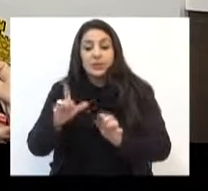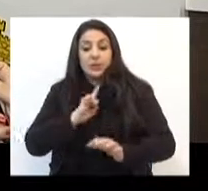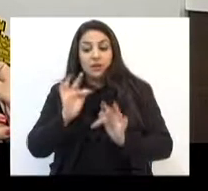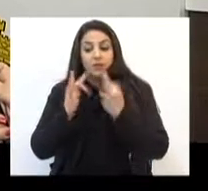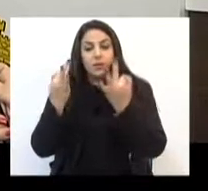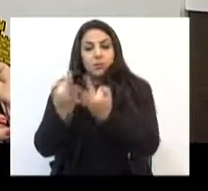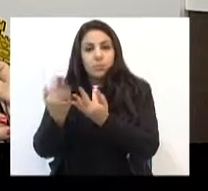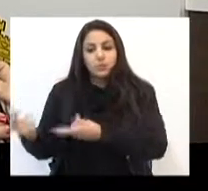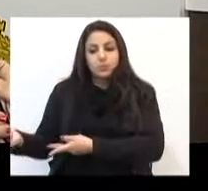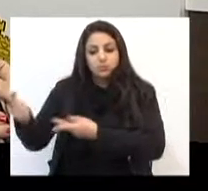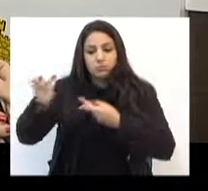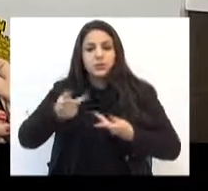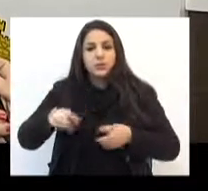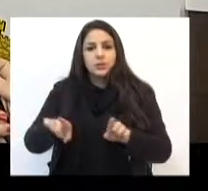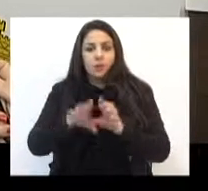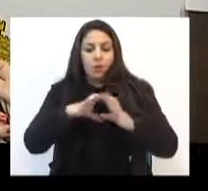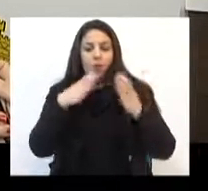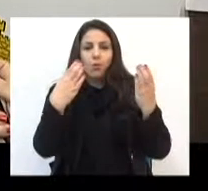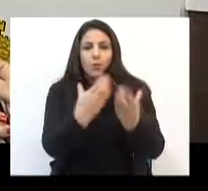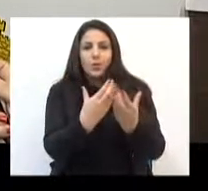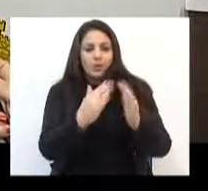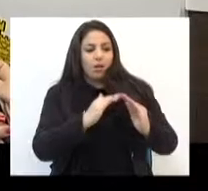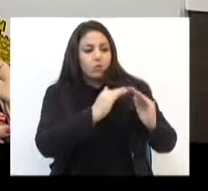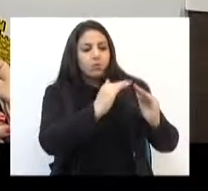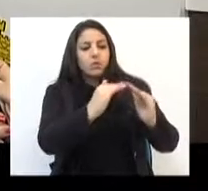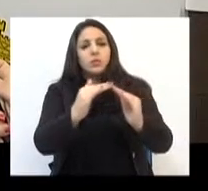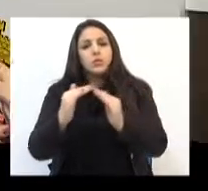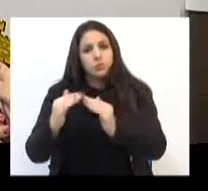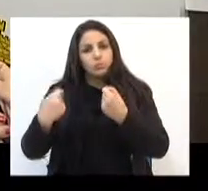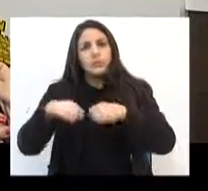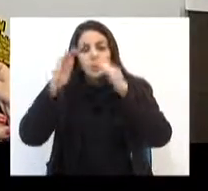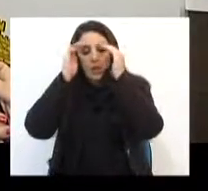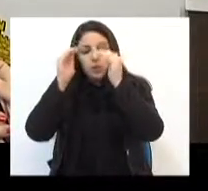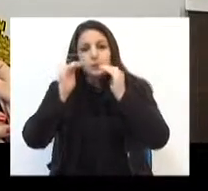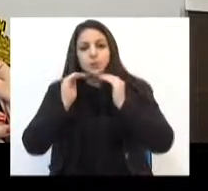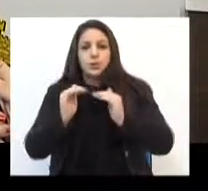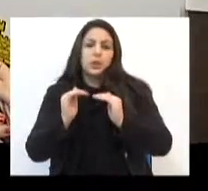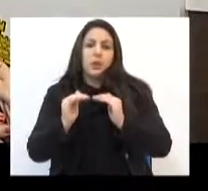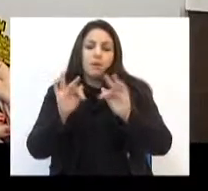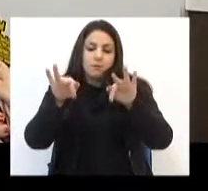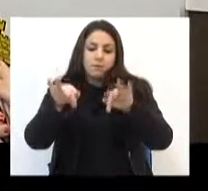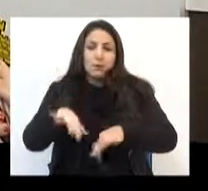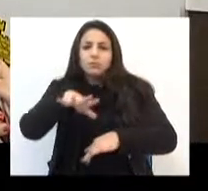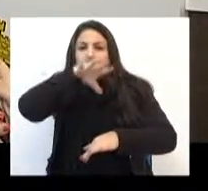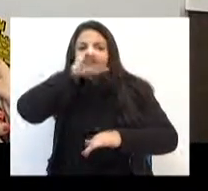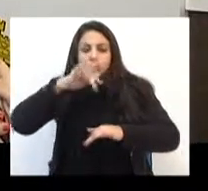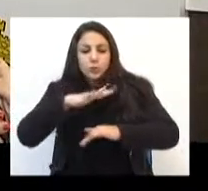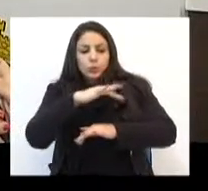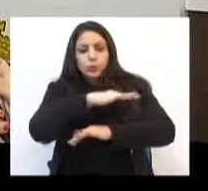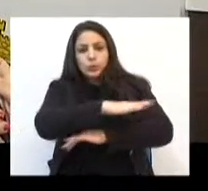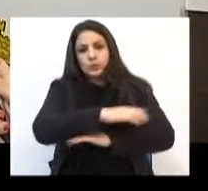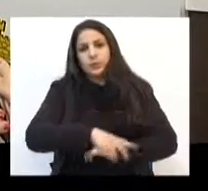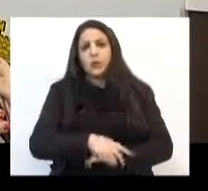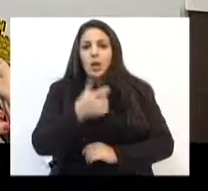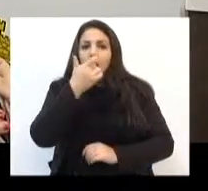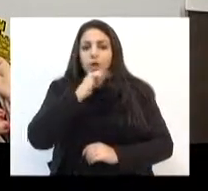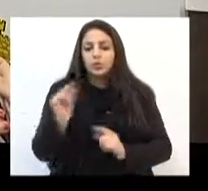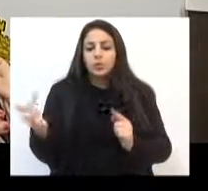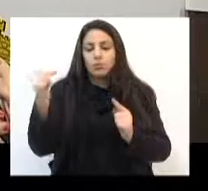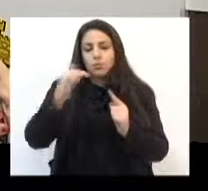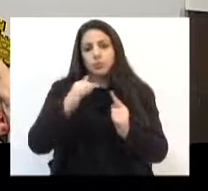aumentar. Que esse recurso possa ser executado, então, para um projeto de execução e restauração do esgoto do presídio regional e também